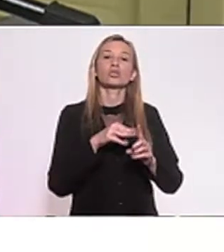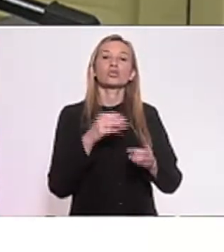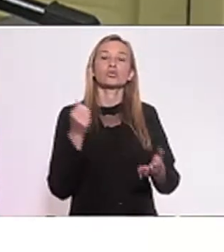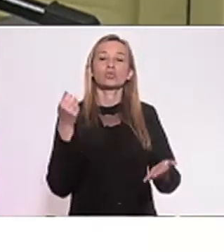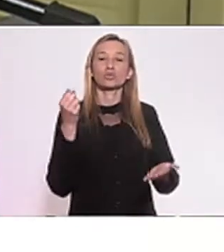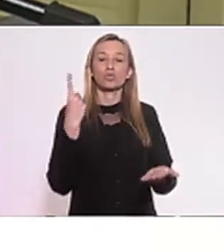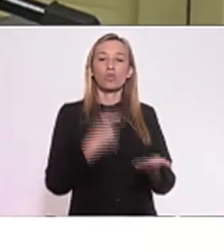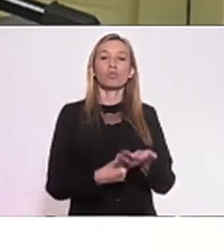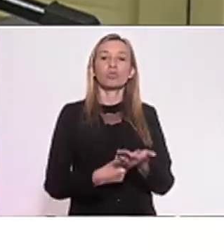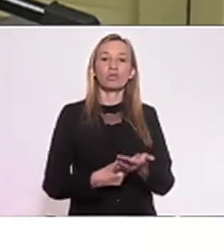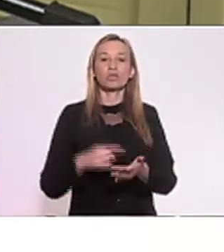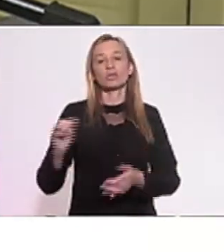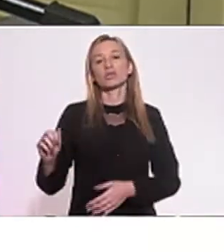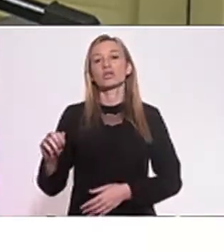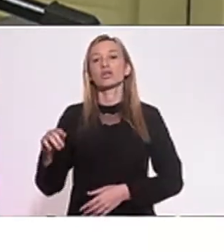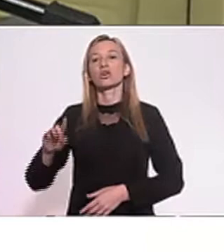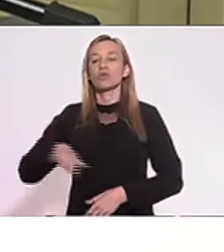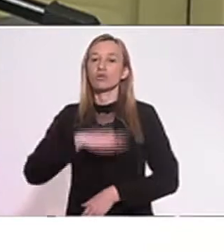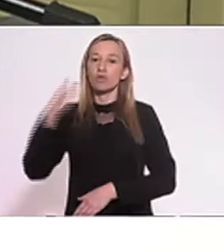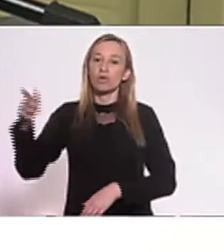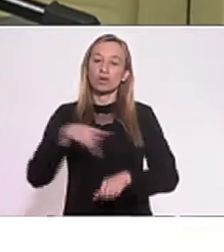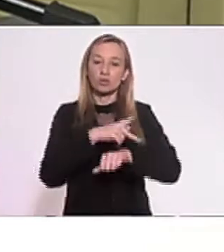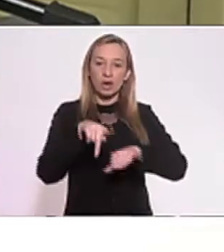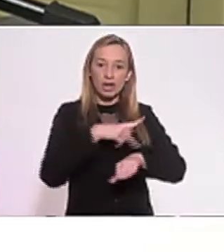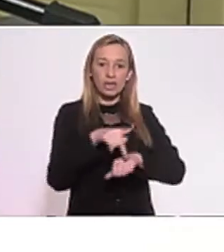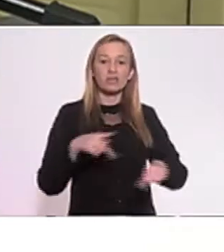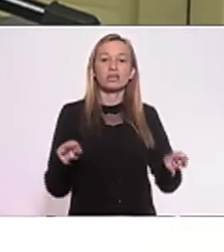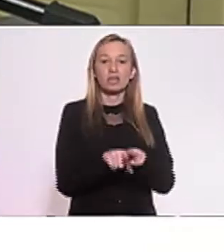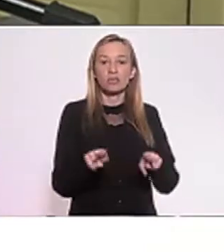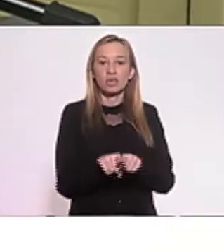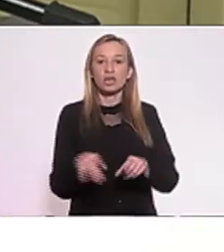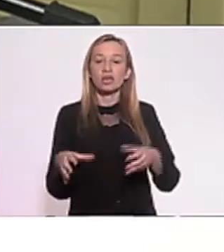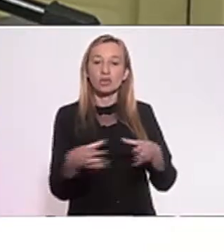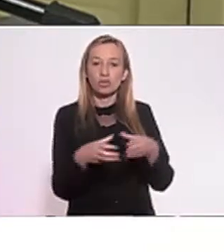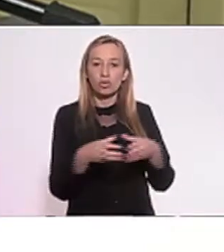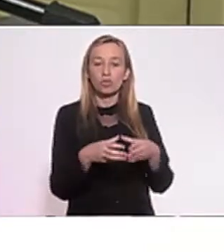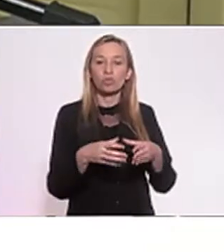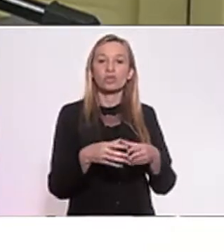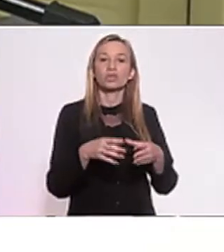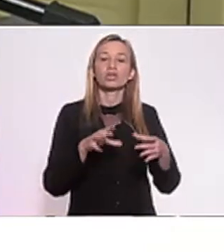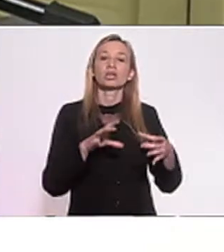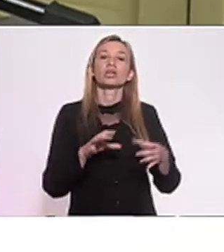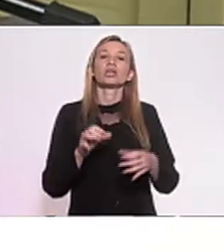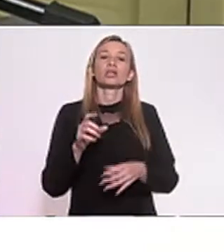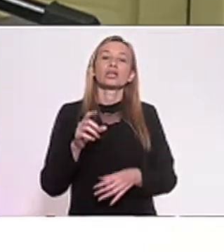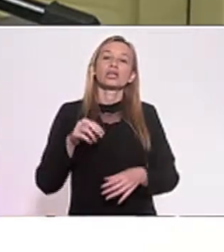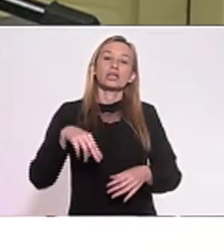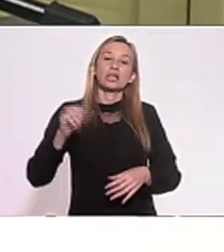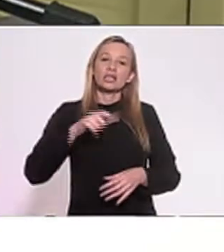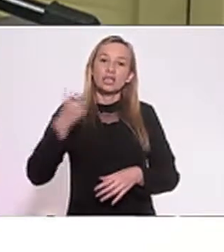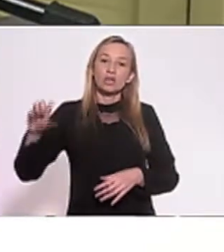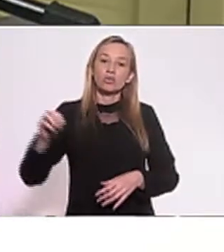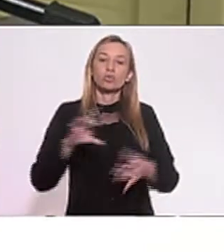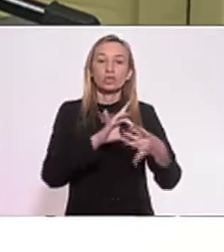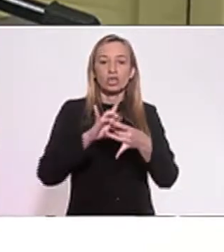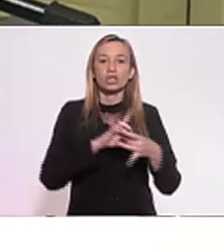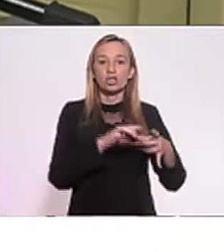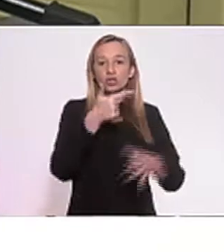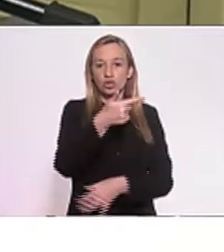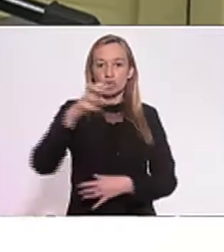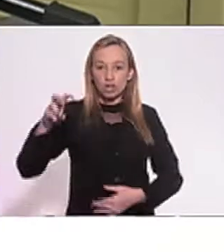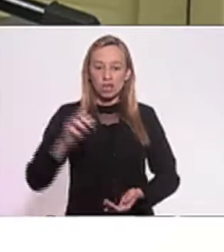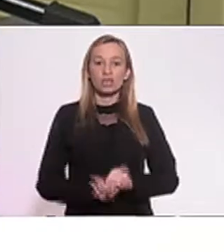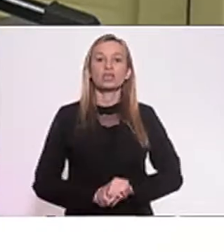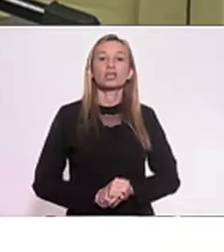compromissos internacionais, a partir do compromisso da Organização das Nações Unidas de 2015.